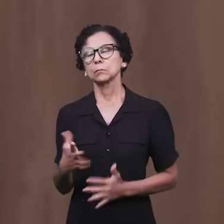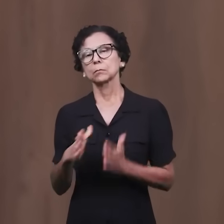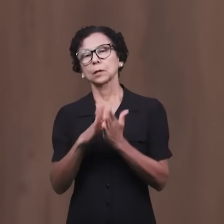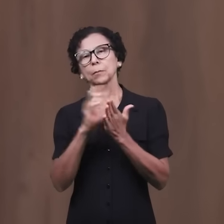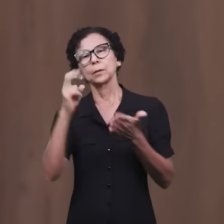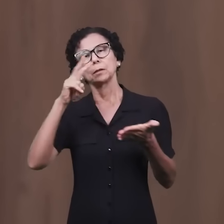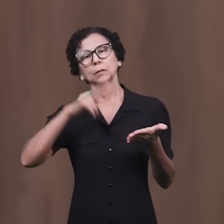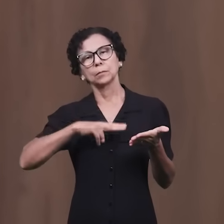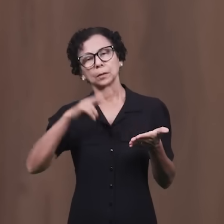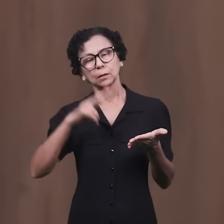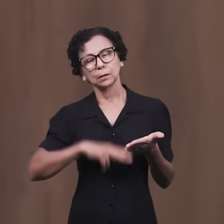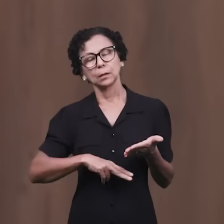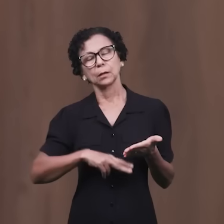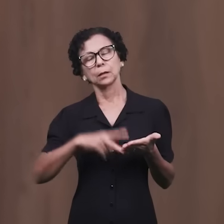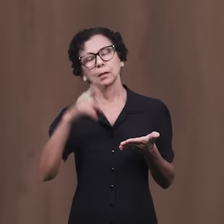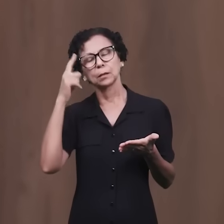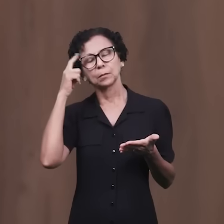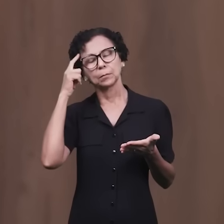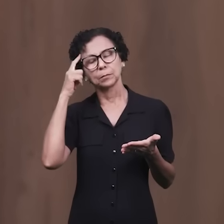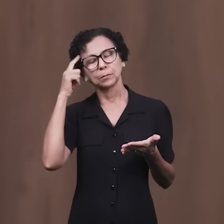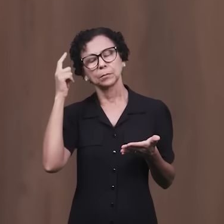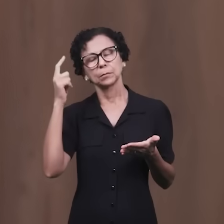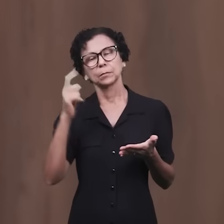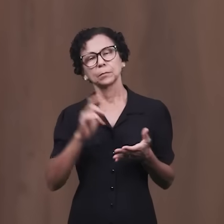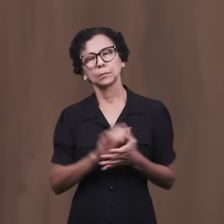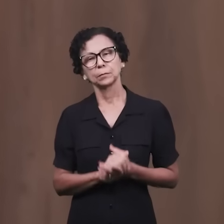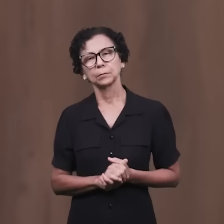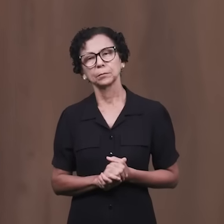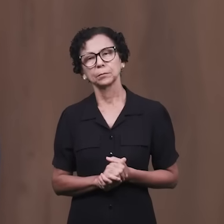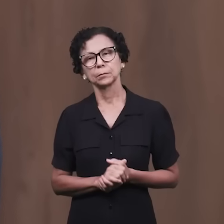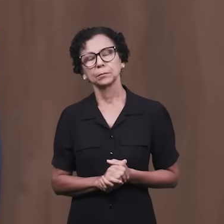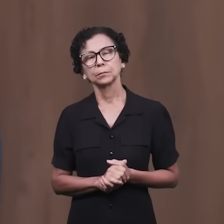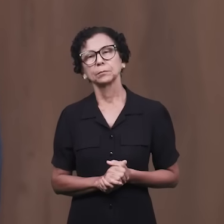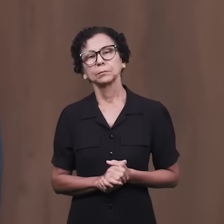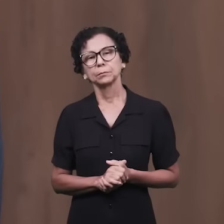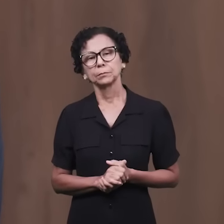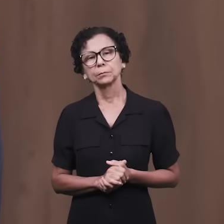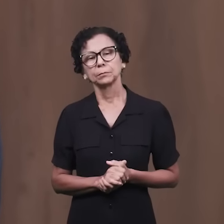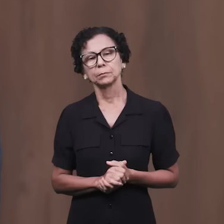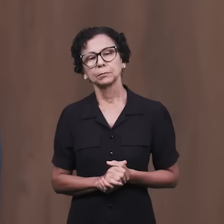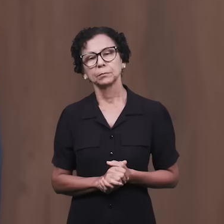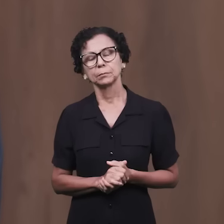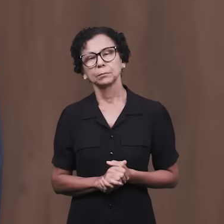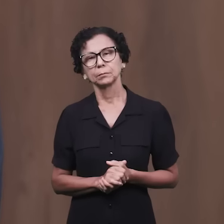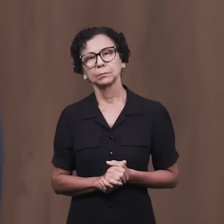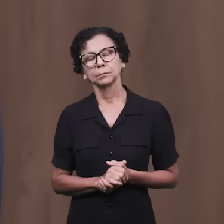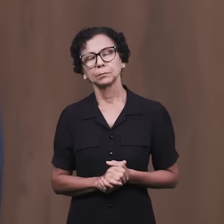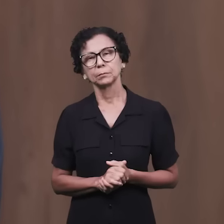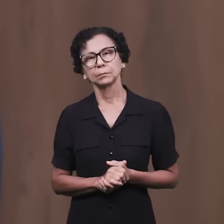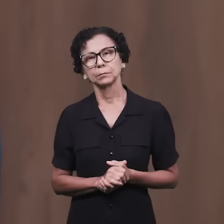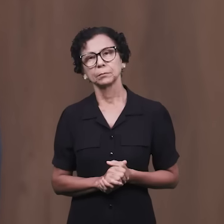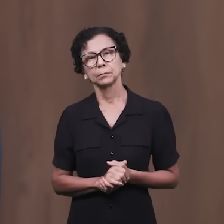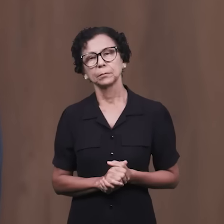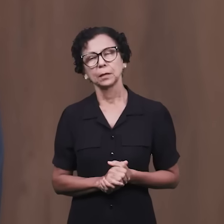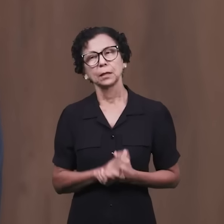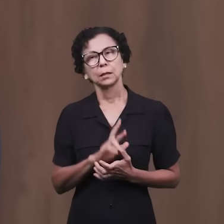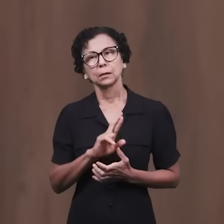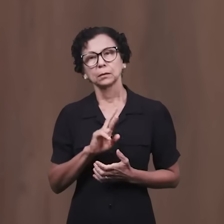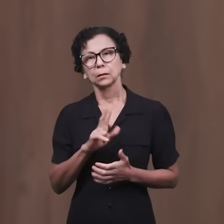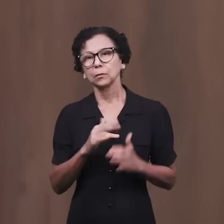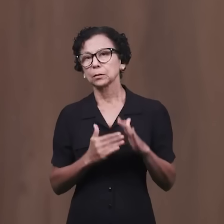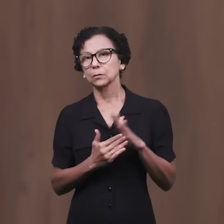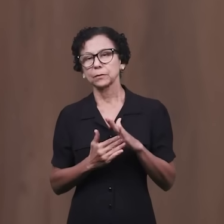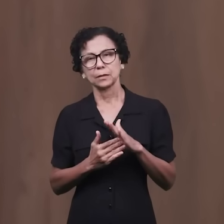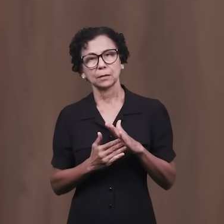meditar na Bíblia. Mas para nós não basta só conhecer a palavra da vida.